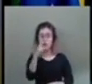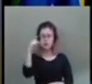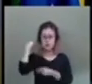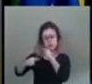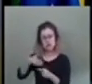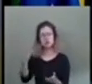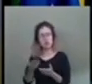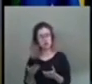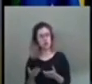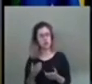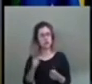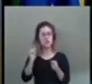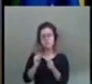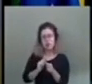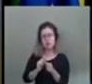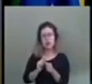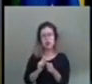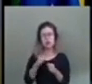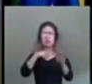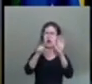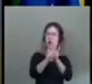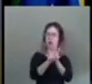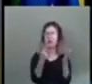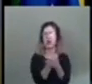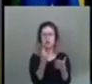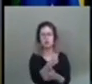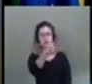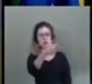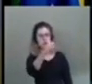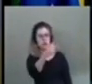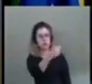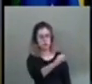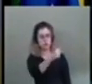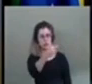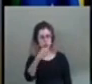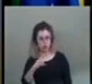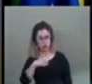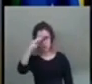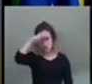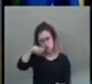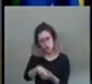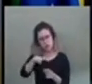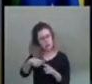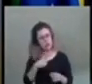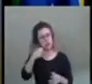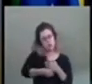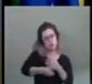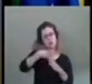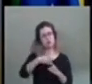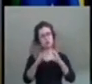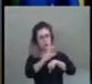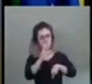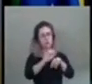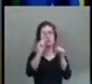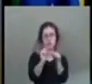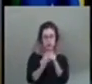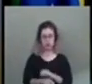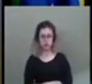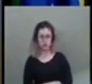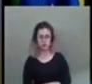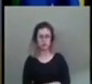uma vez na história recente compra-se o rito da Lei 1079 e a nossa obrigação de Defensores da Constituição seja